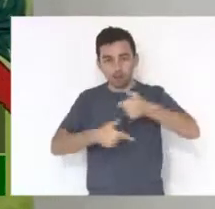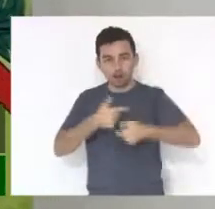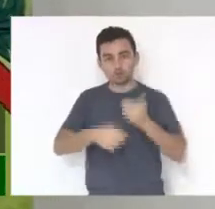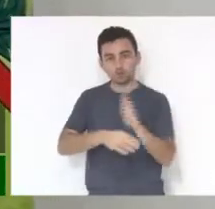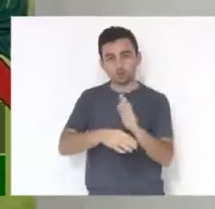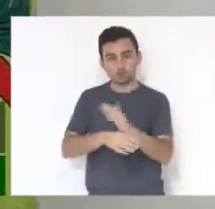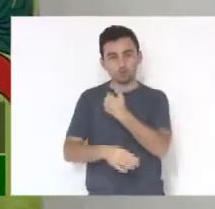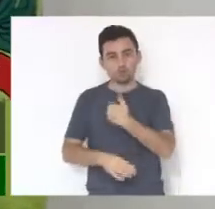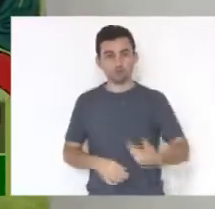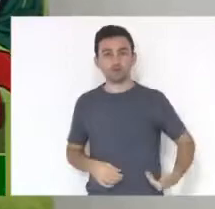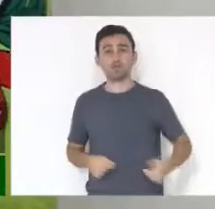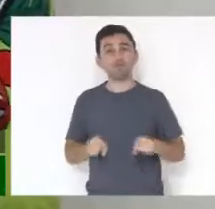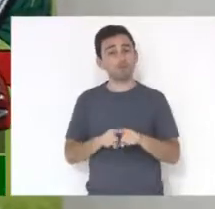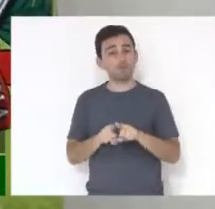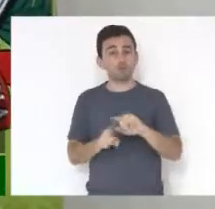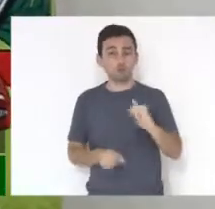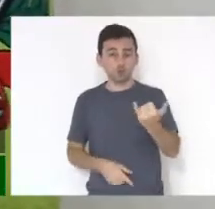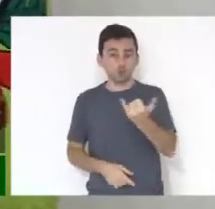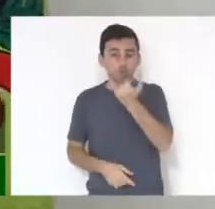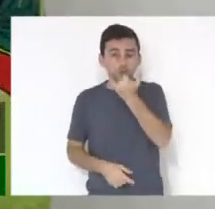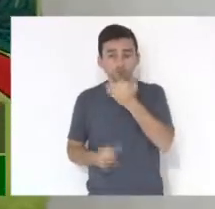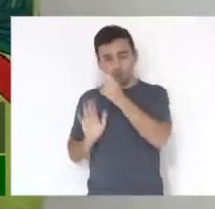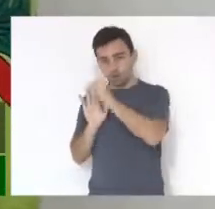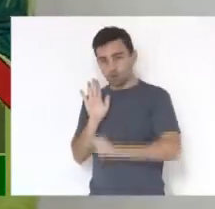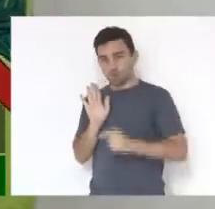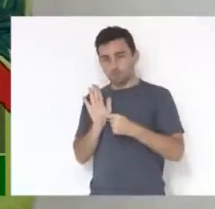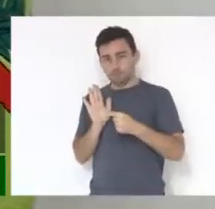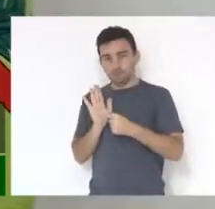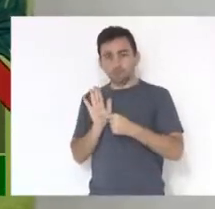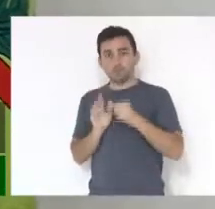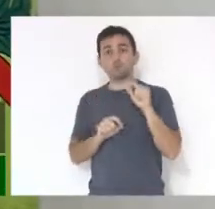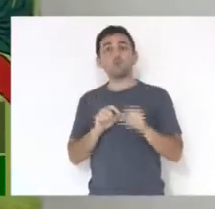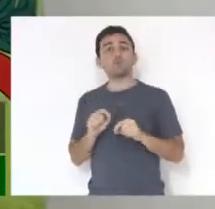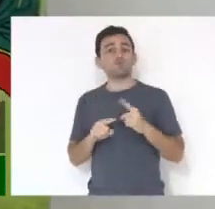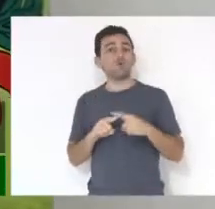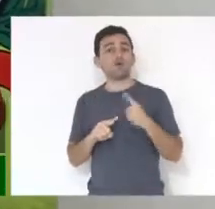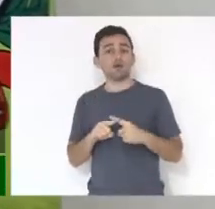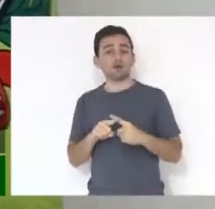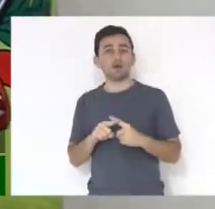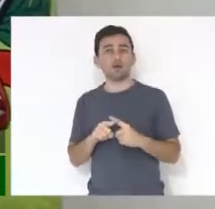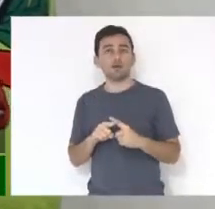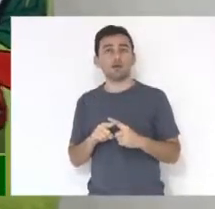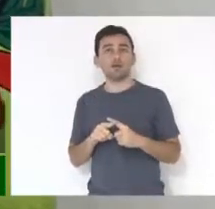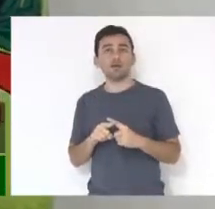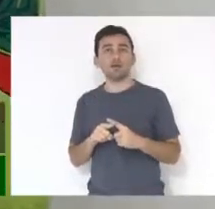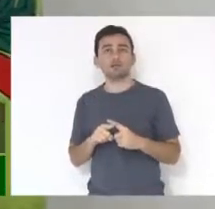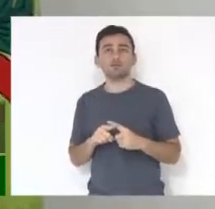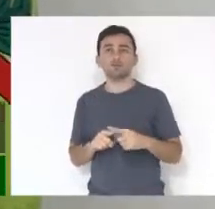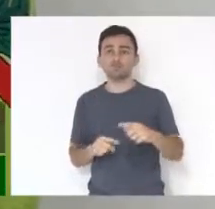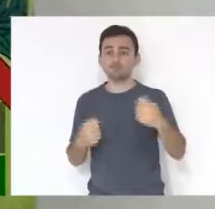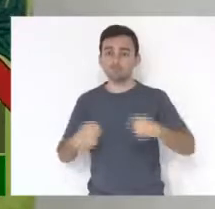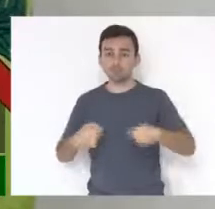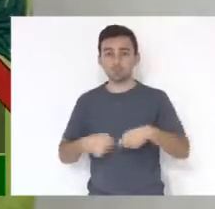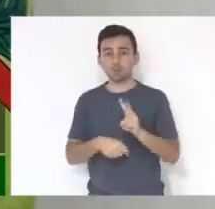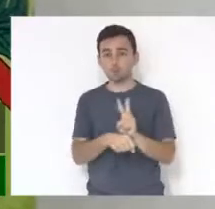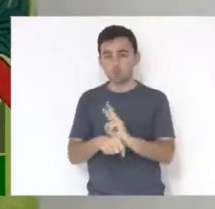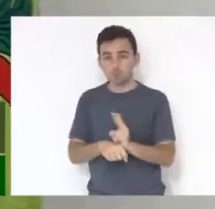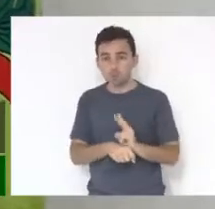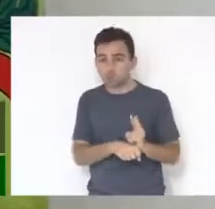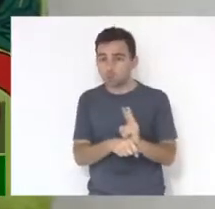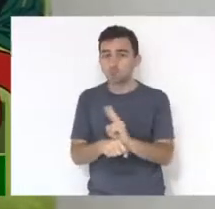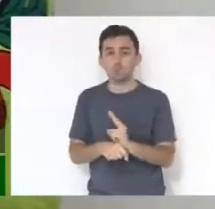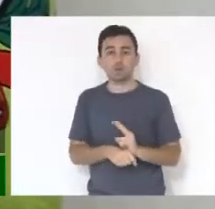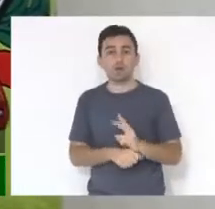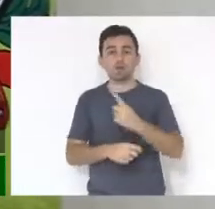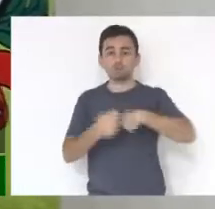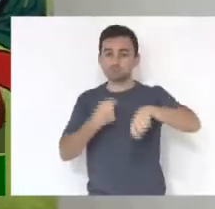Estado. E a nossa justificativa para esse projeto passa pelo seguinte: uma vez que o erário inspira cuidados administrativos